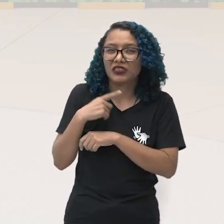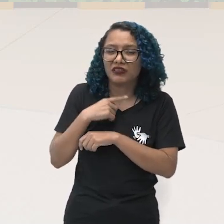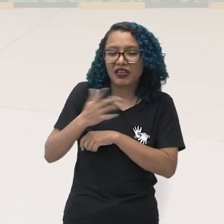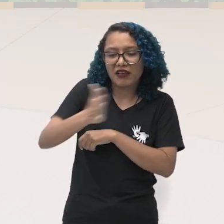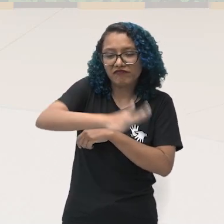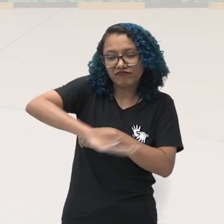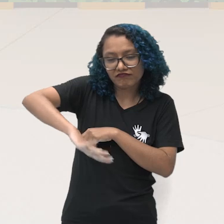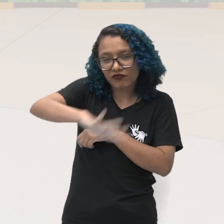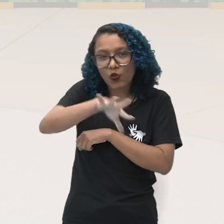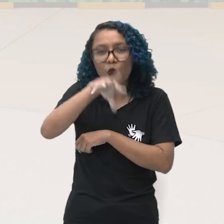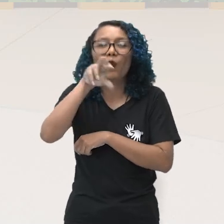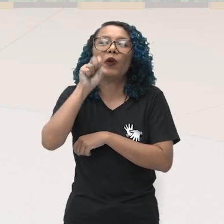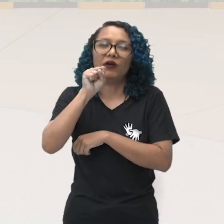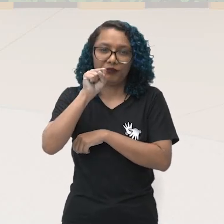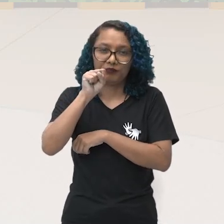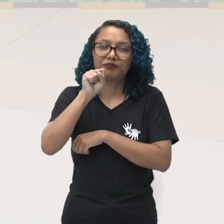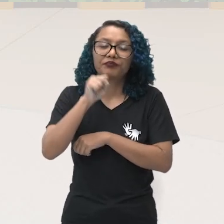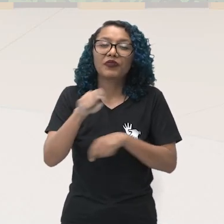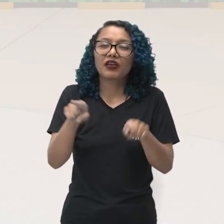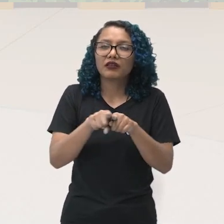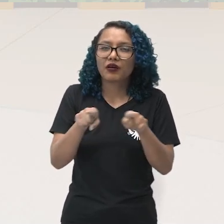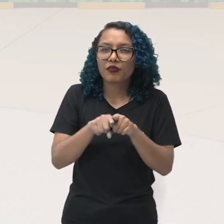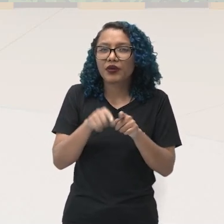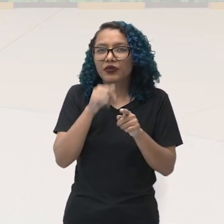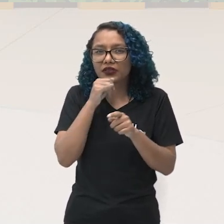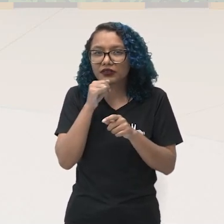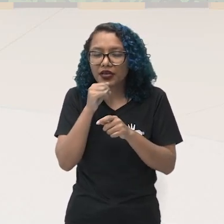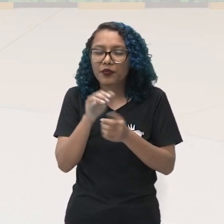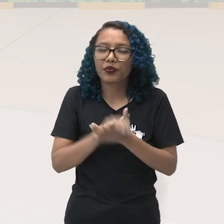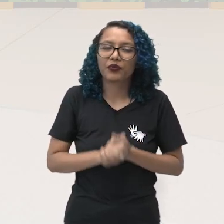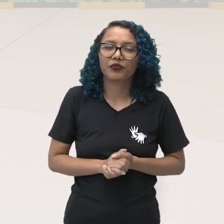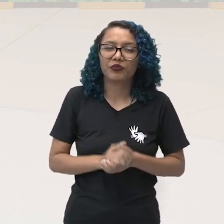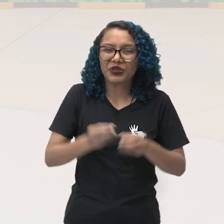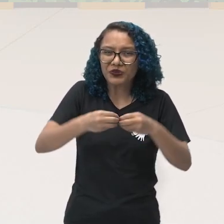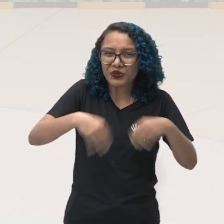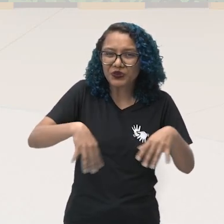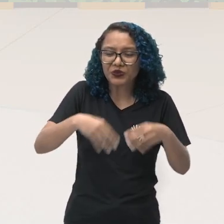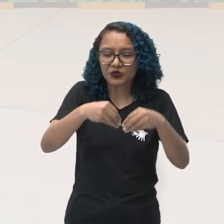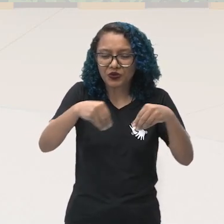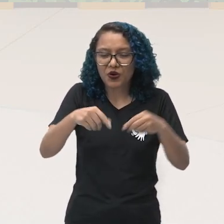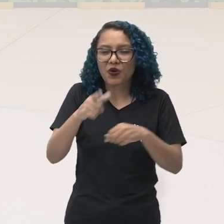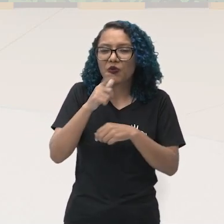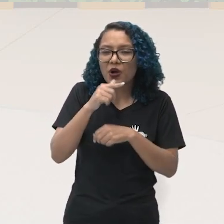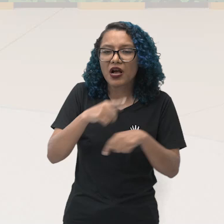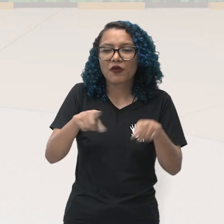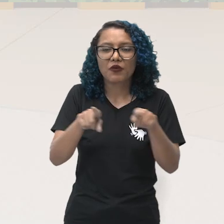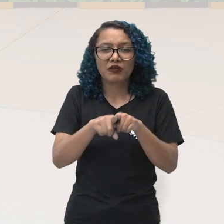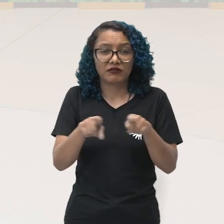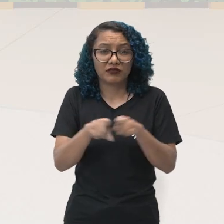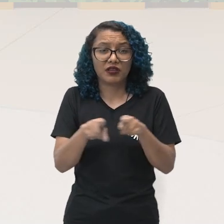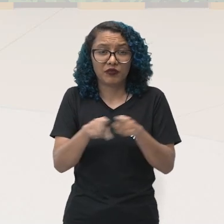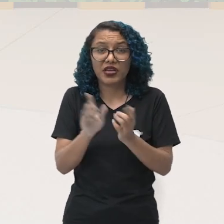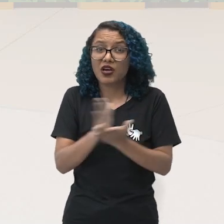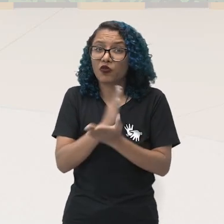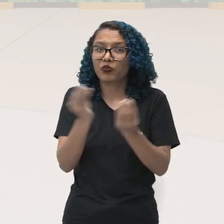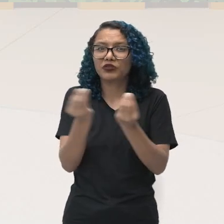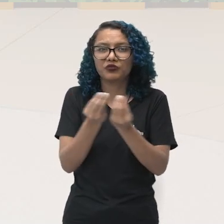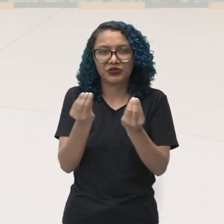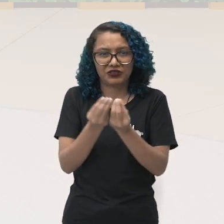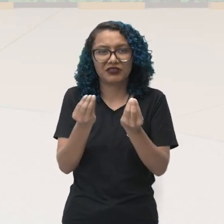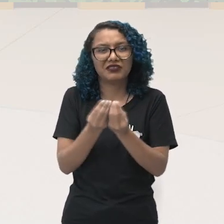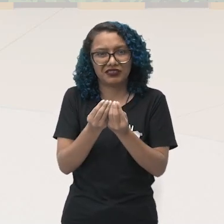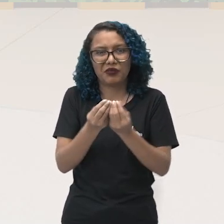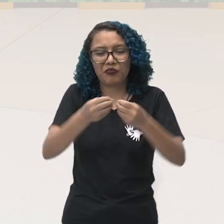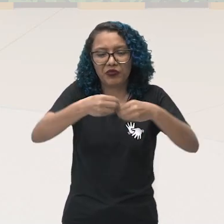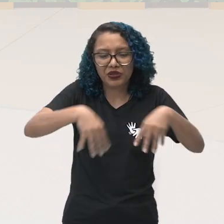de contaminar o solo, contaminar a água, porque nós temos substâncias que elas vão estar prejudicando o nosso